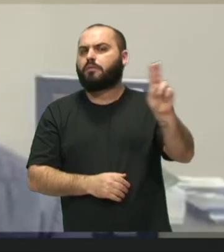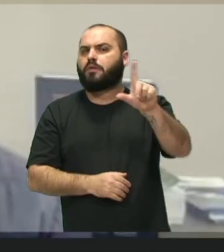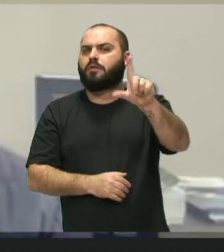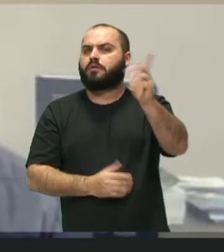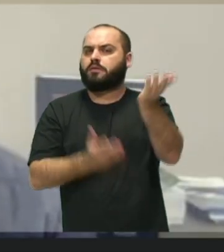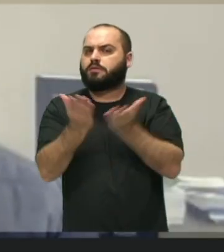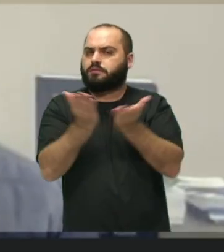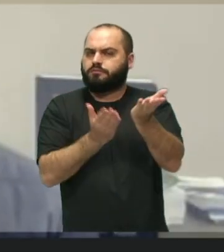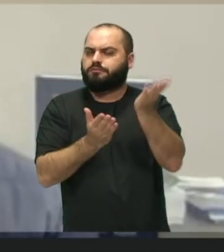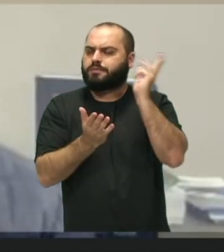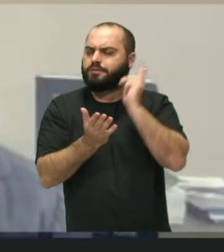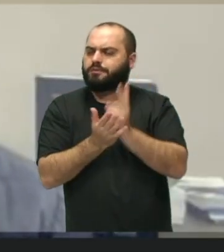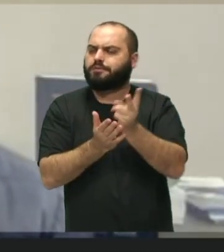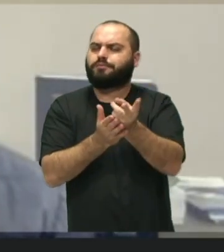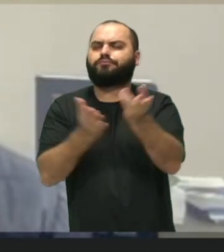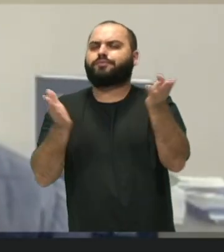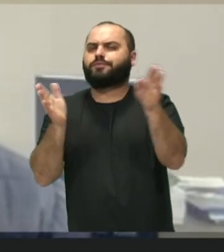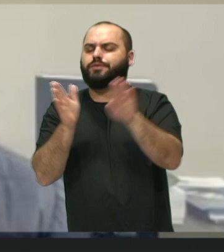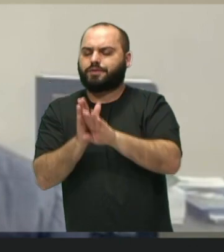vem atrelada a